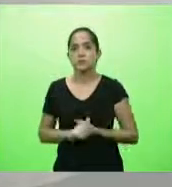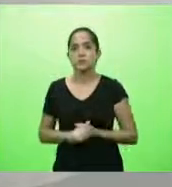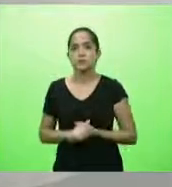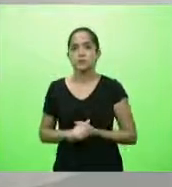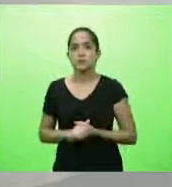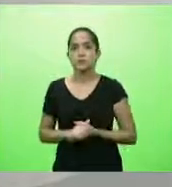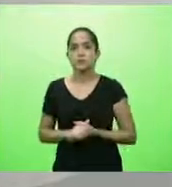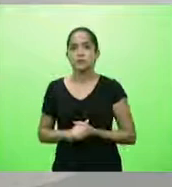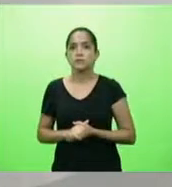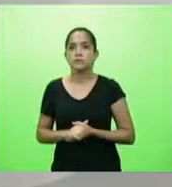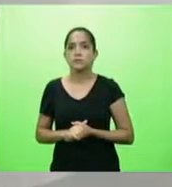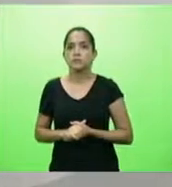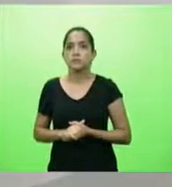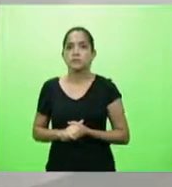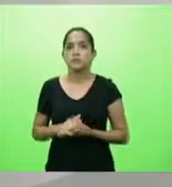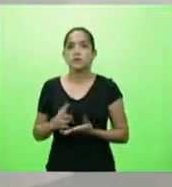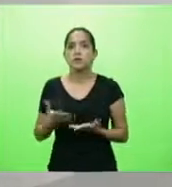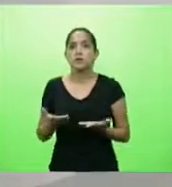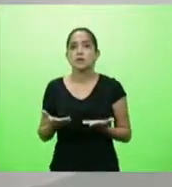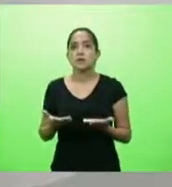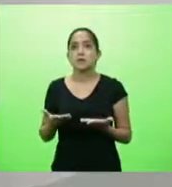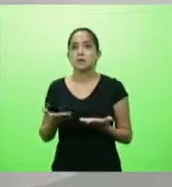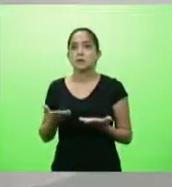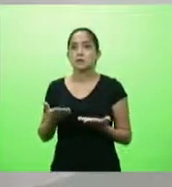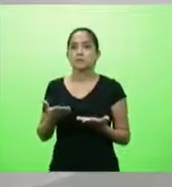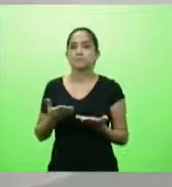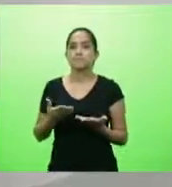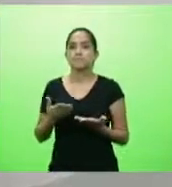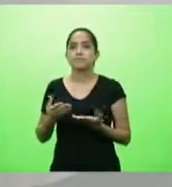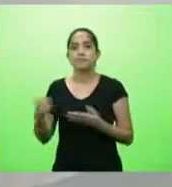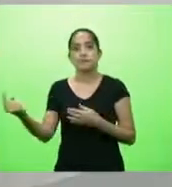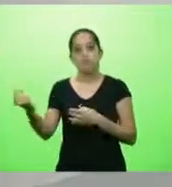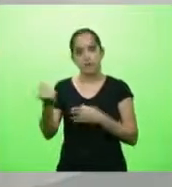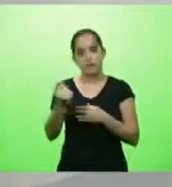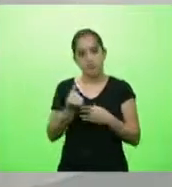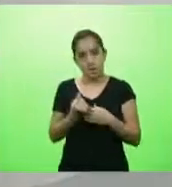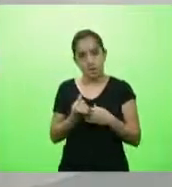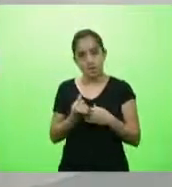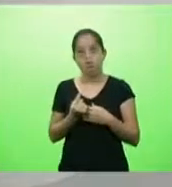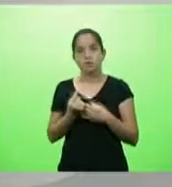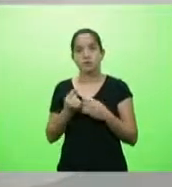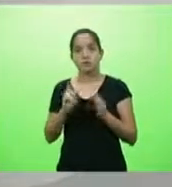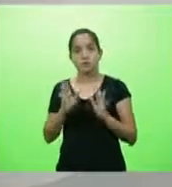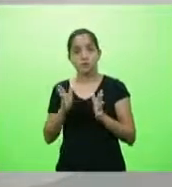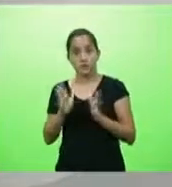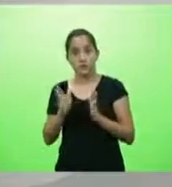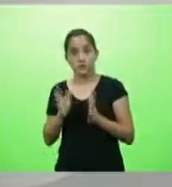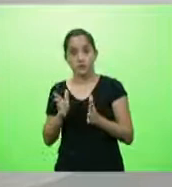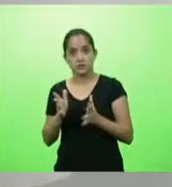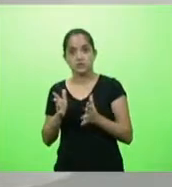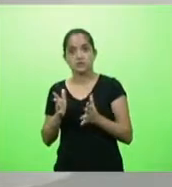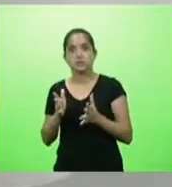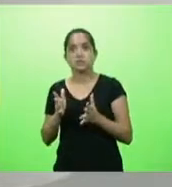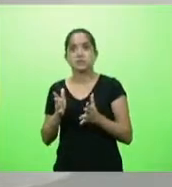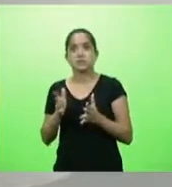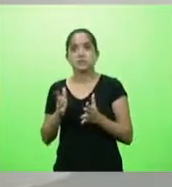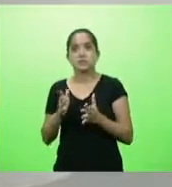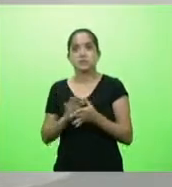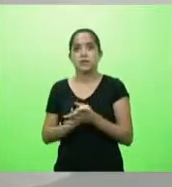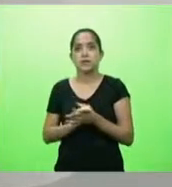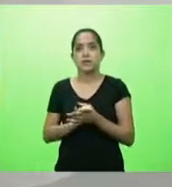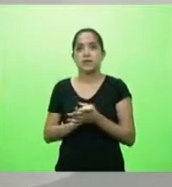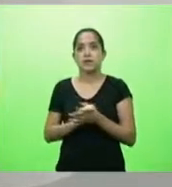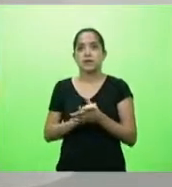O primeiro deles é que eu tenho sido procurada nesses últimos dias já por moradores da